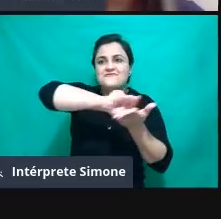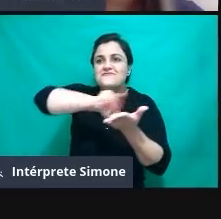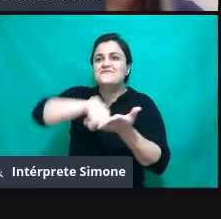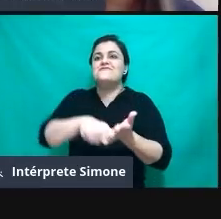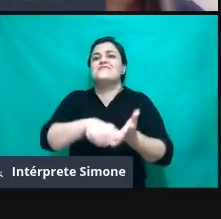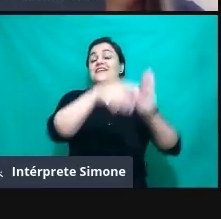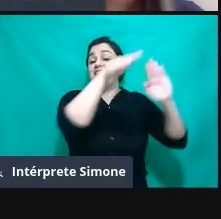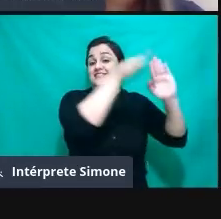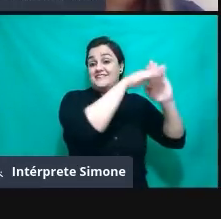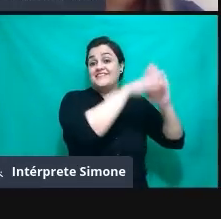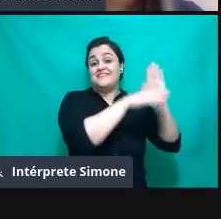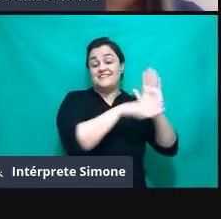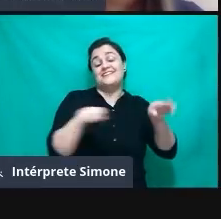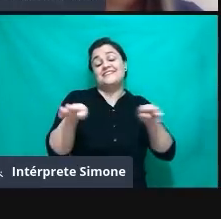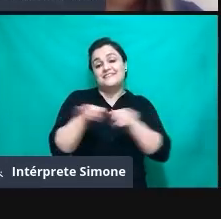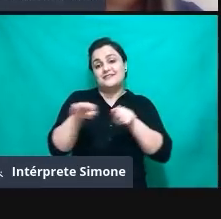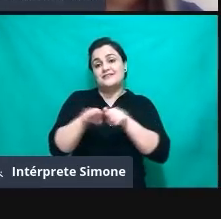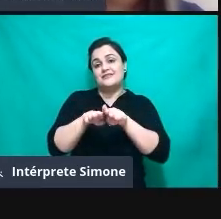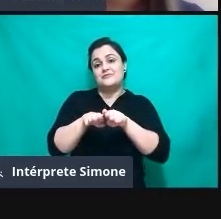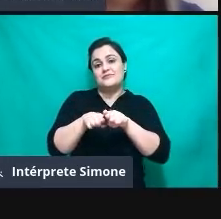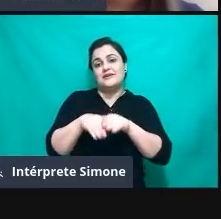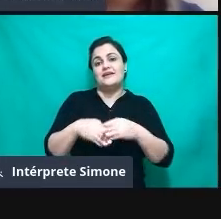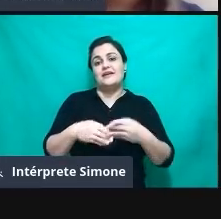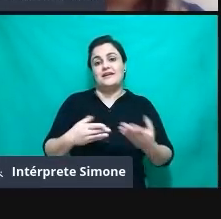corriqueiramente, mas nós precisamos, né,